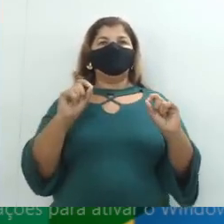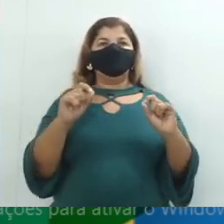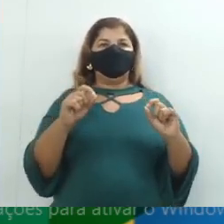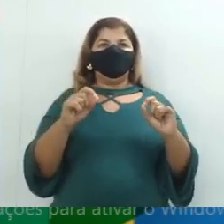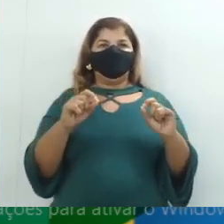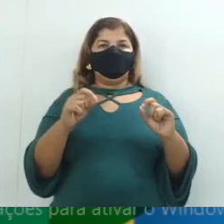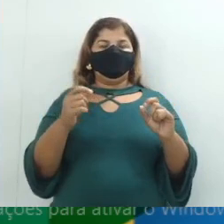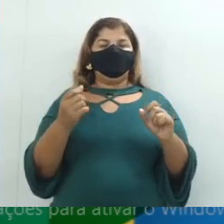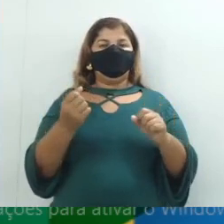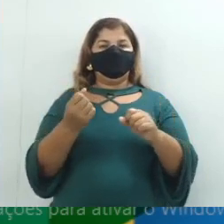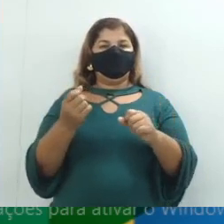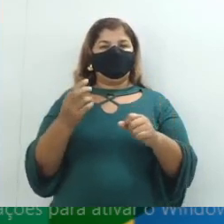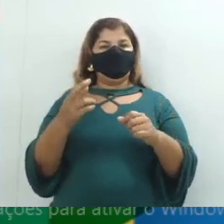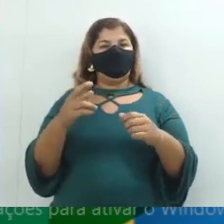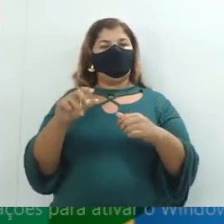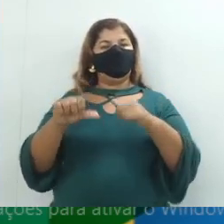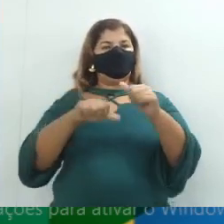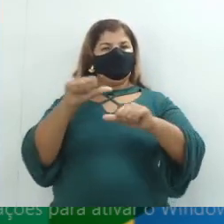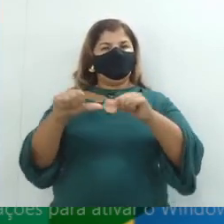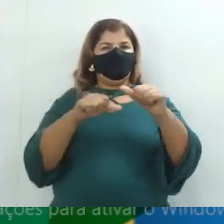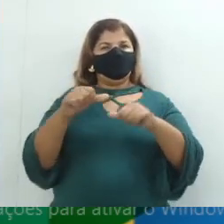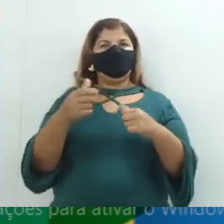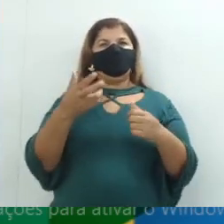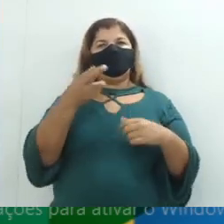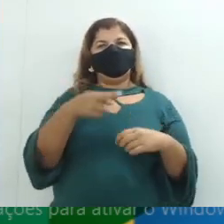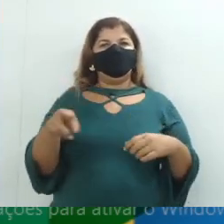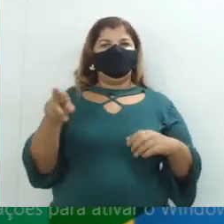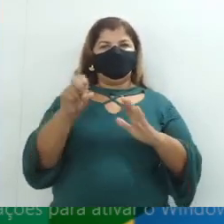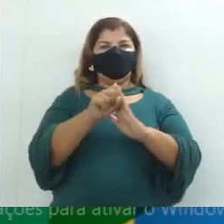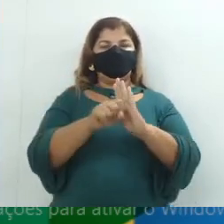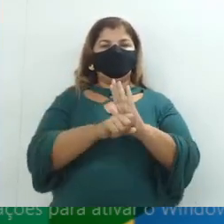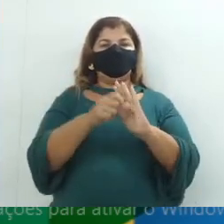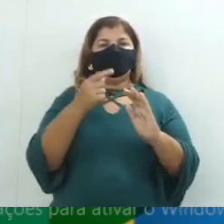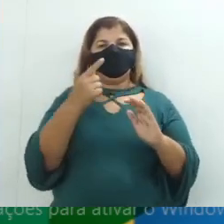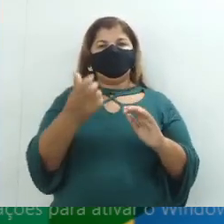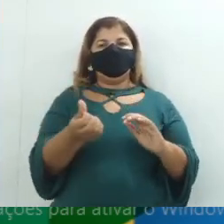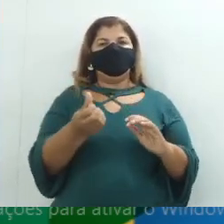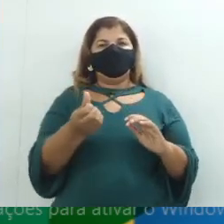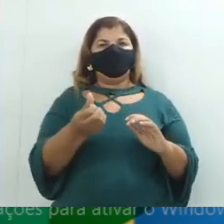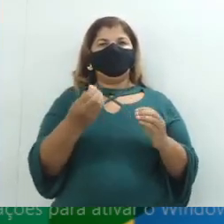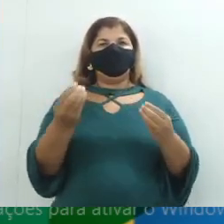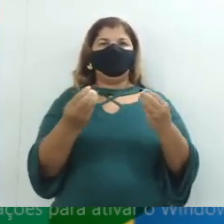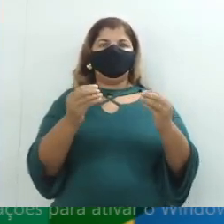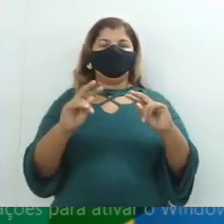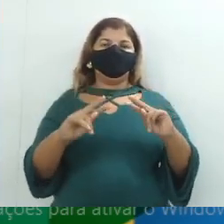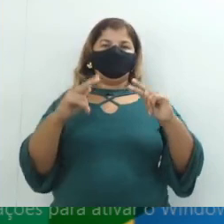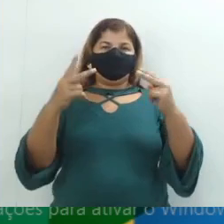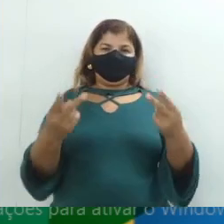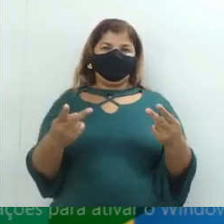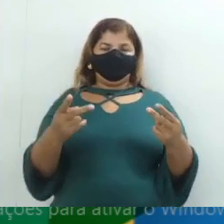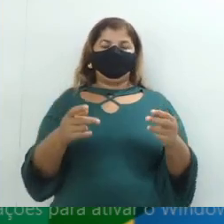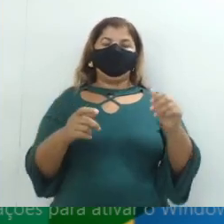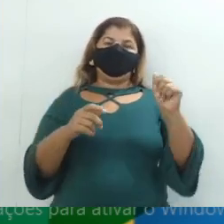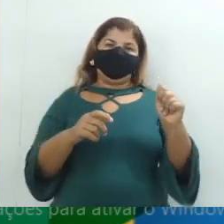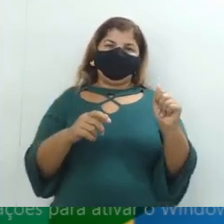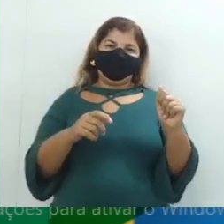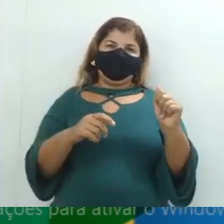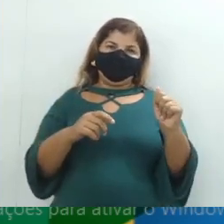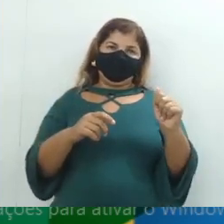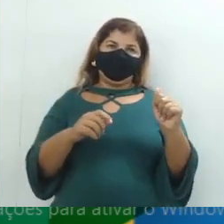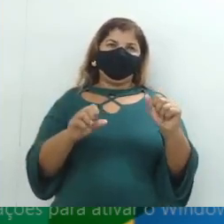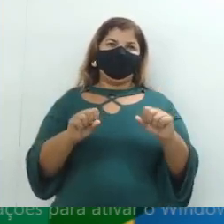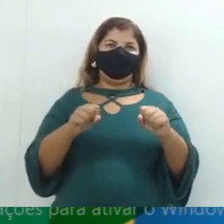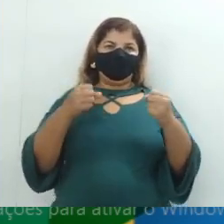reforma religiosa do século XVI teve como desdobramento, né? Letra A consolidação do poder